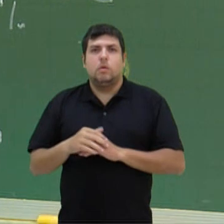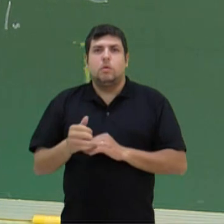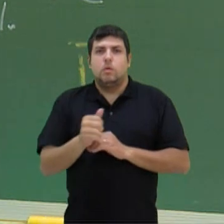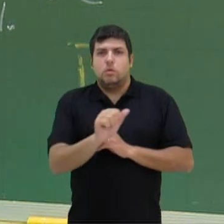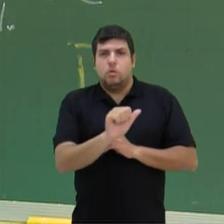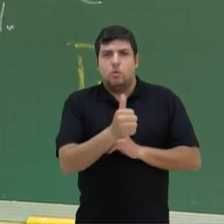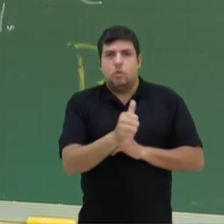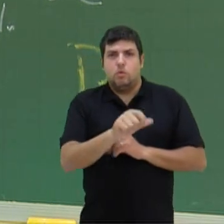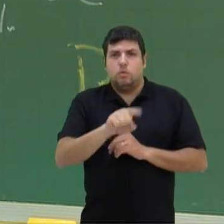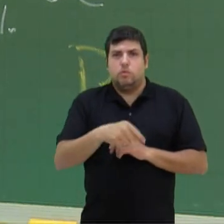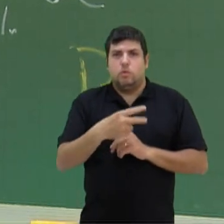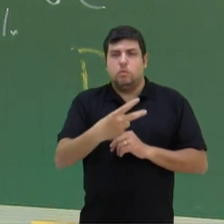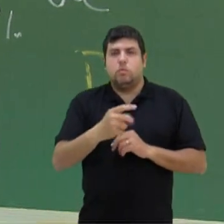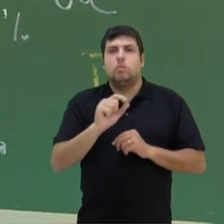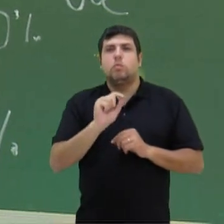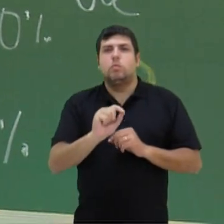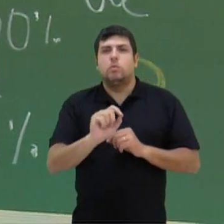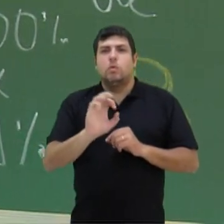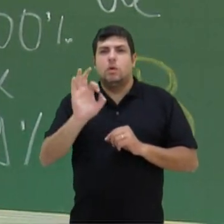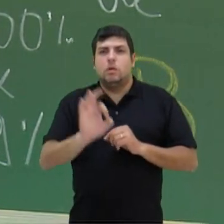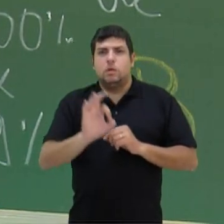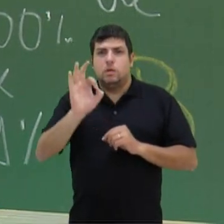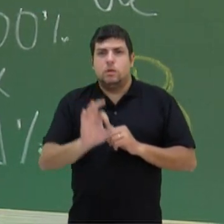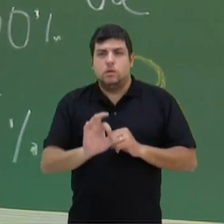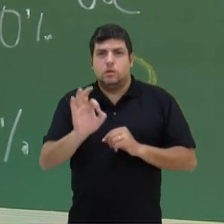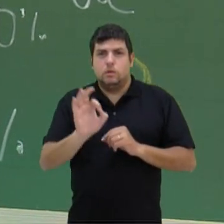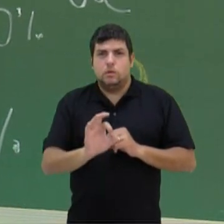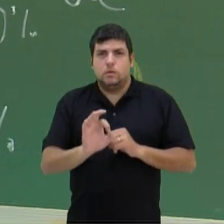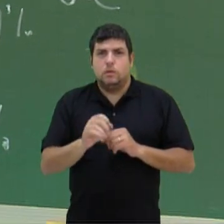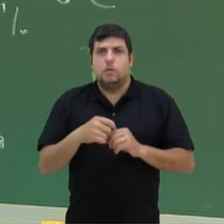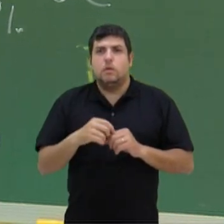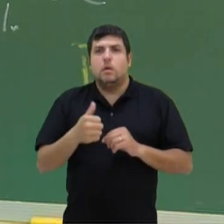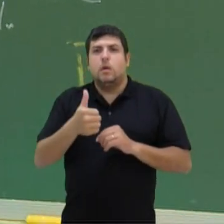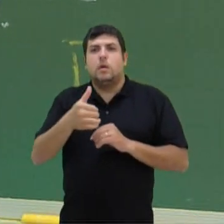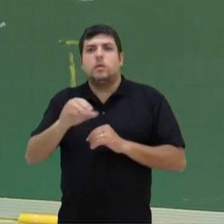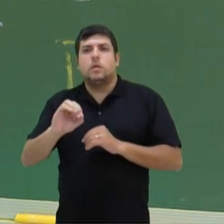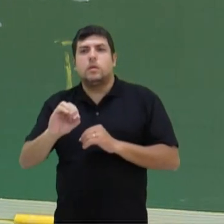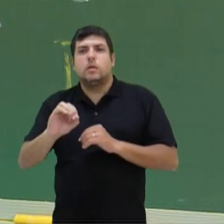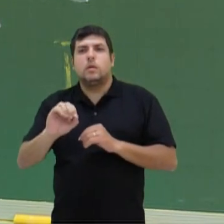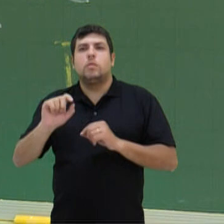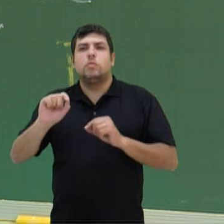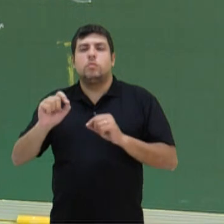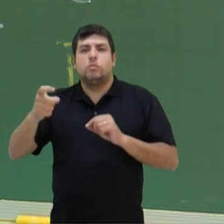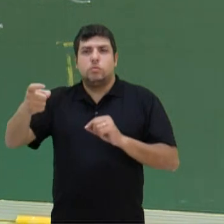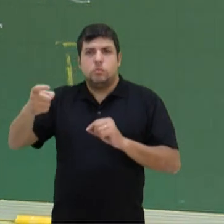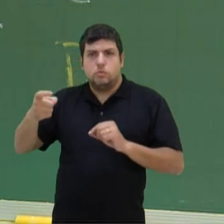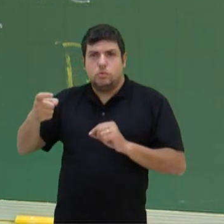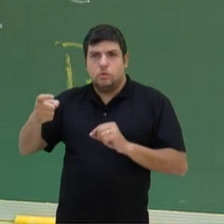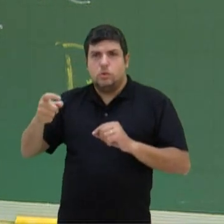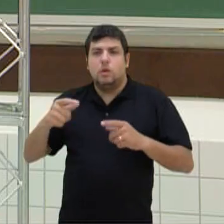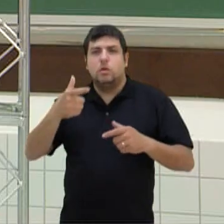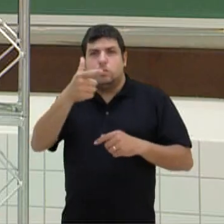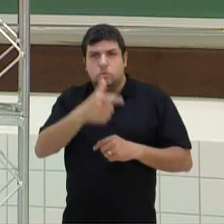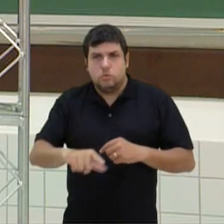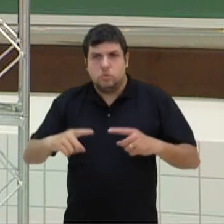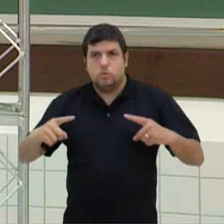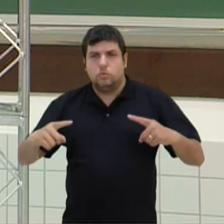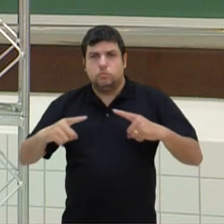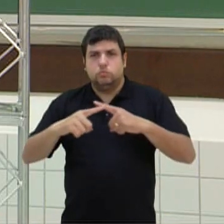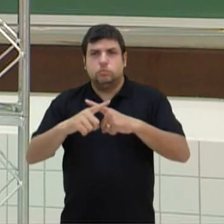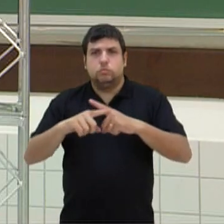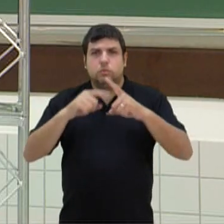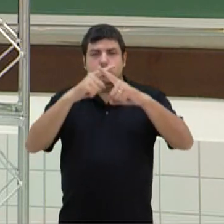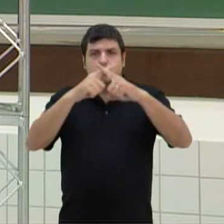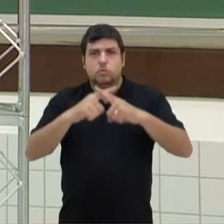o 100%, os 10 vão ser quanto? X. Multiplico o cruzado novamente e vou ter 98%